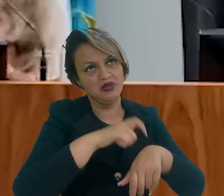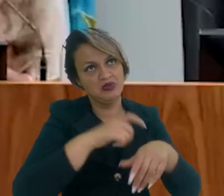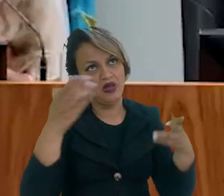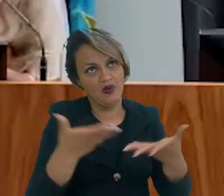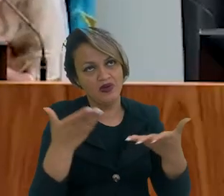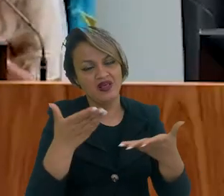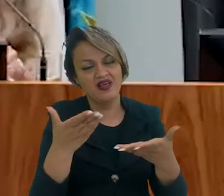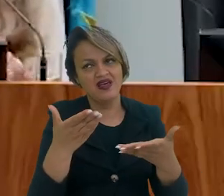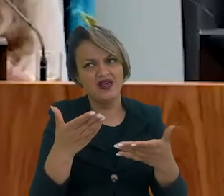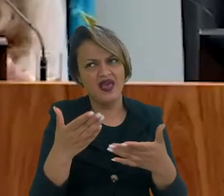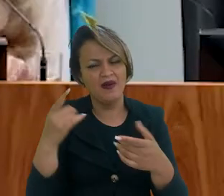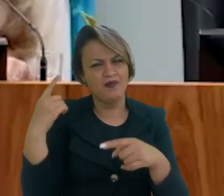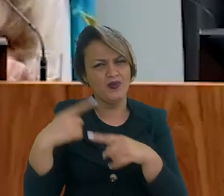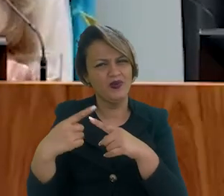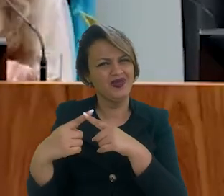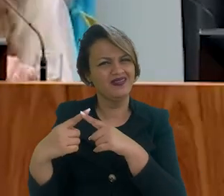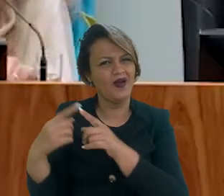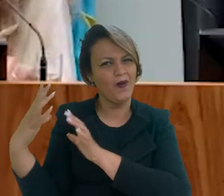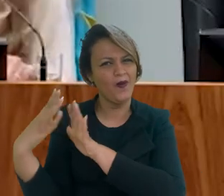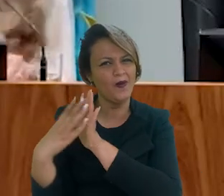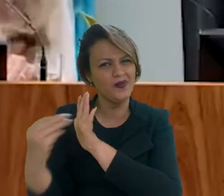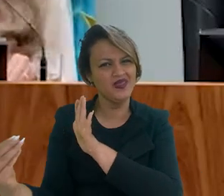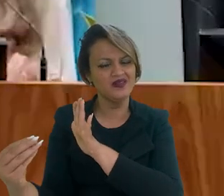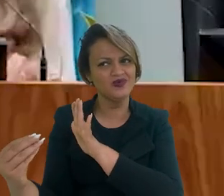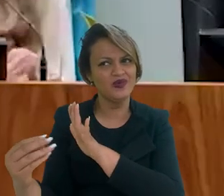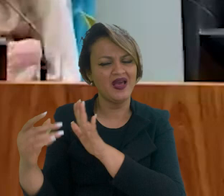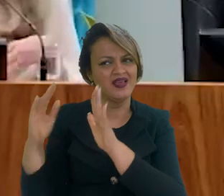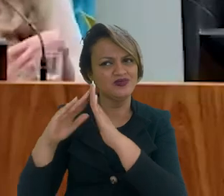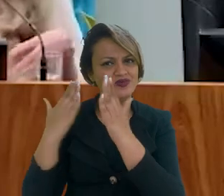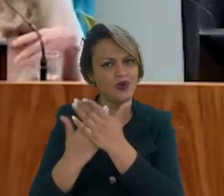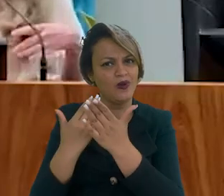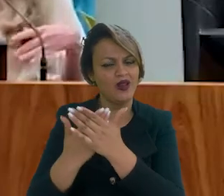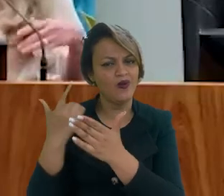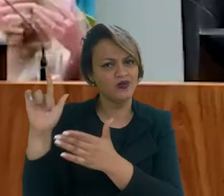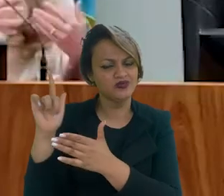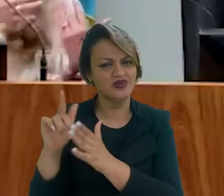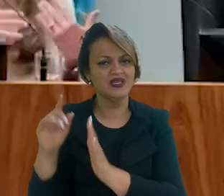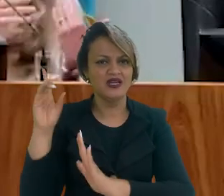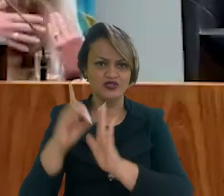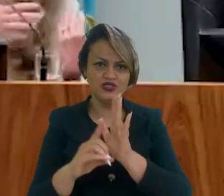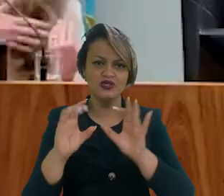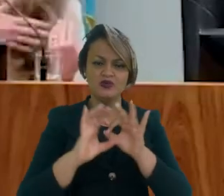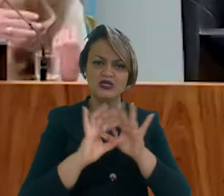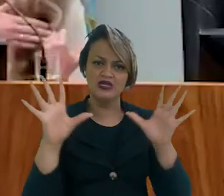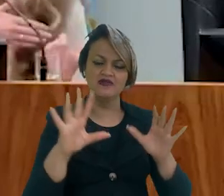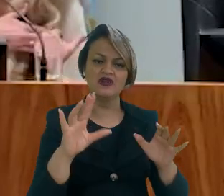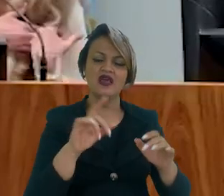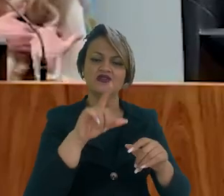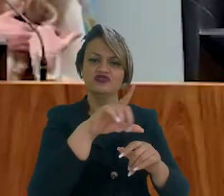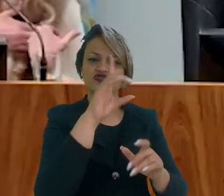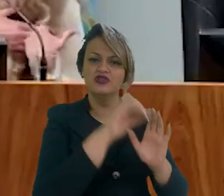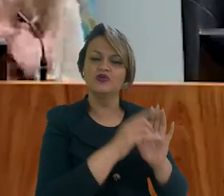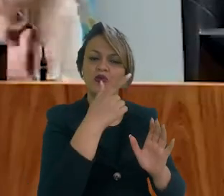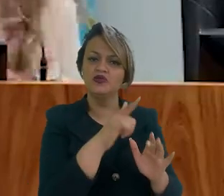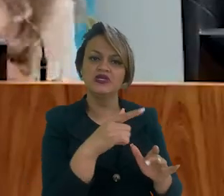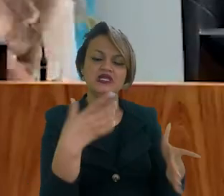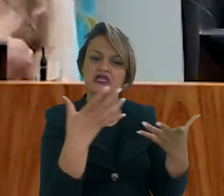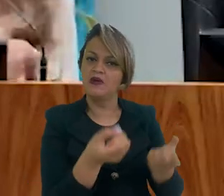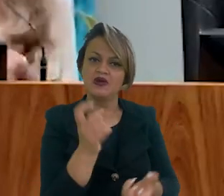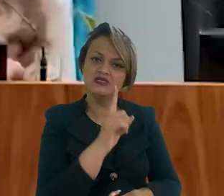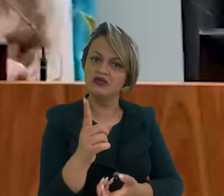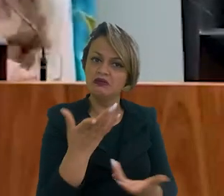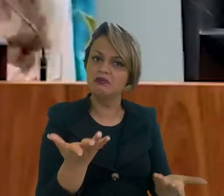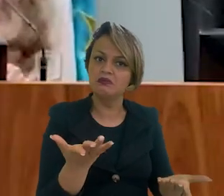se essa situação que me parece ser atual não seria resquício daquela escola do direito livre que